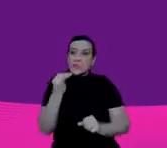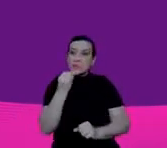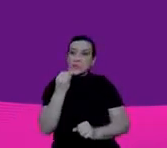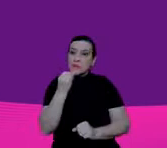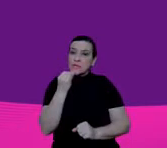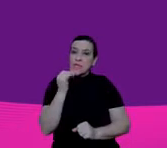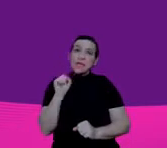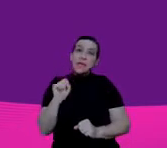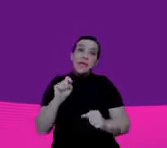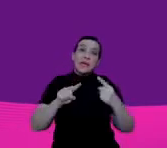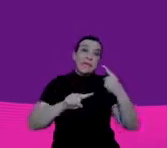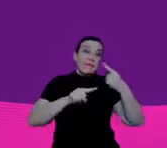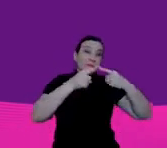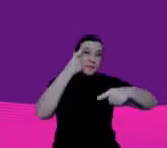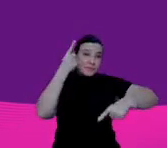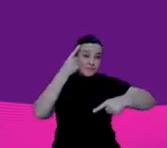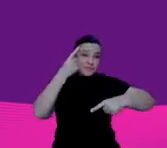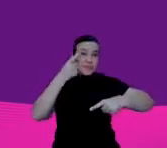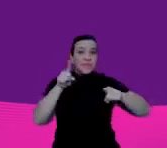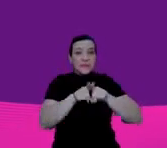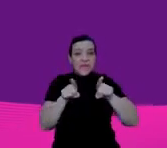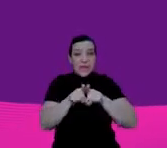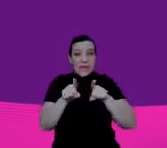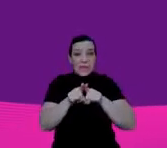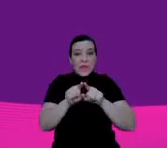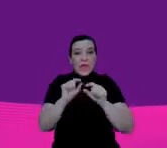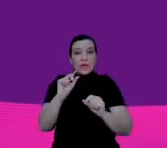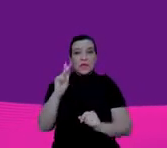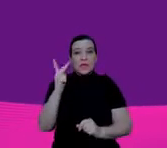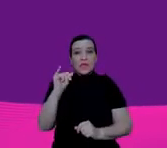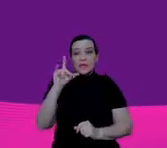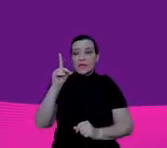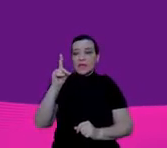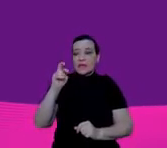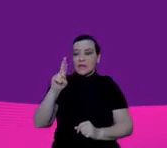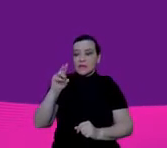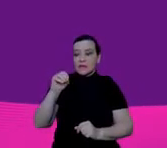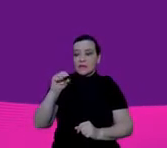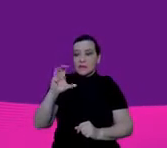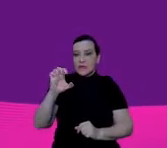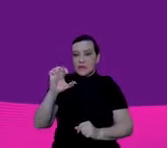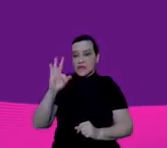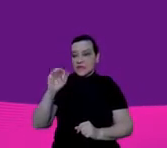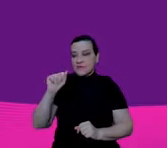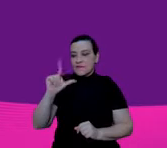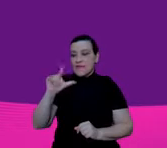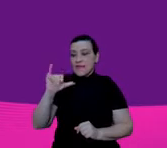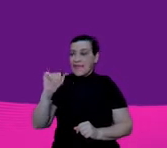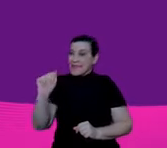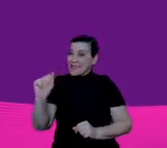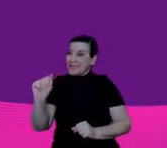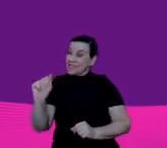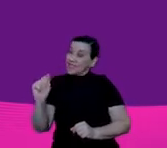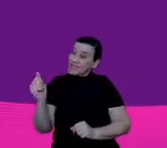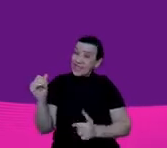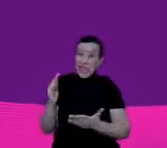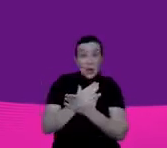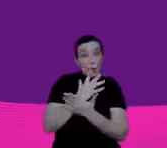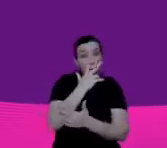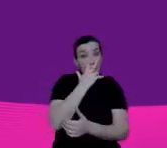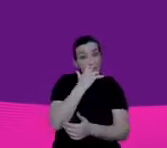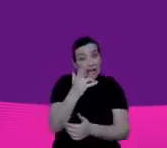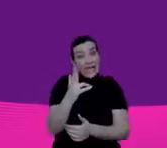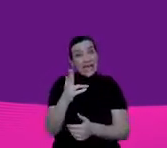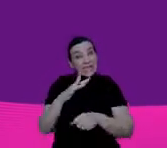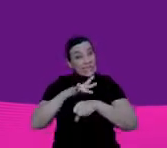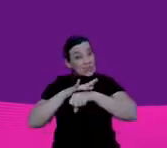uma hidrocefalia normobárica, por exemplo. E a gente tem uma situação que, assim, parece Parkinson, e às vezes até para a gente parece